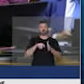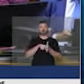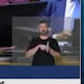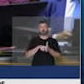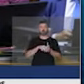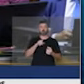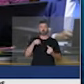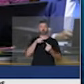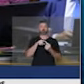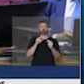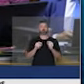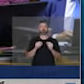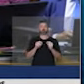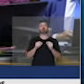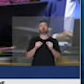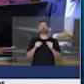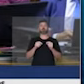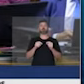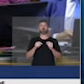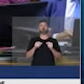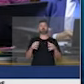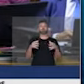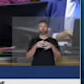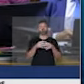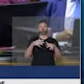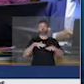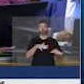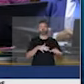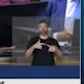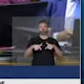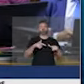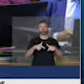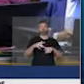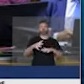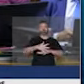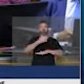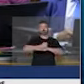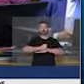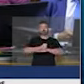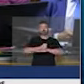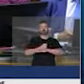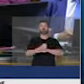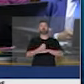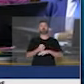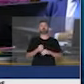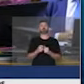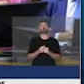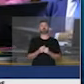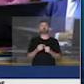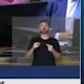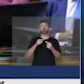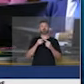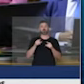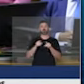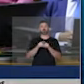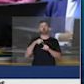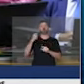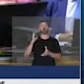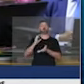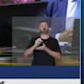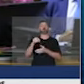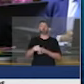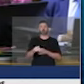inquérito destinada a investigar a atuação do Grupo Movimento dos Trabalhadores Sem Terra, do seu real propósito, assim como de seus financiadores.